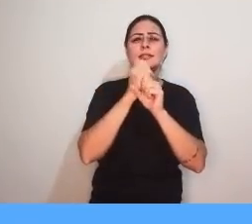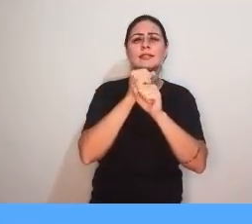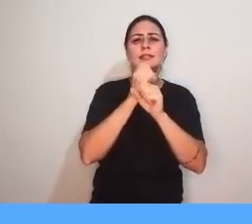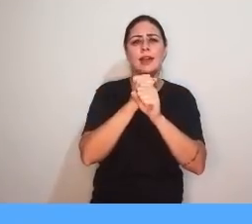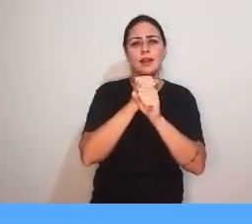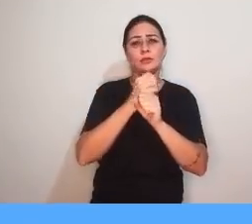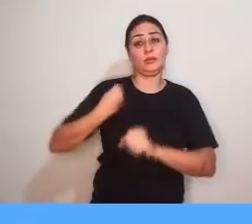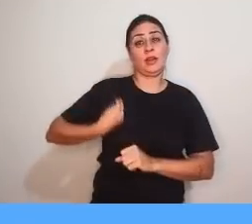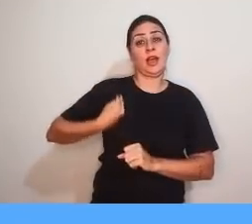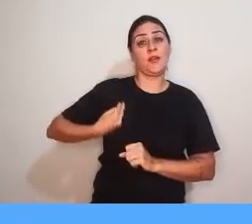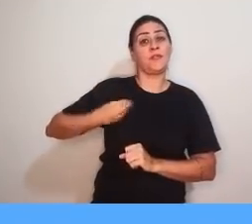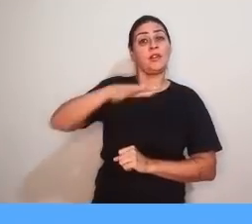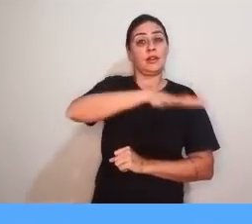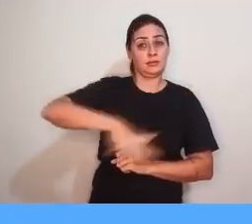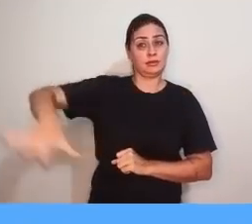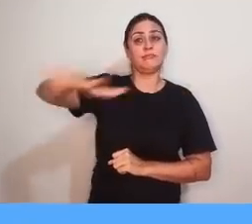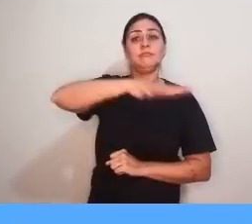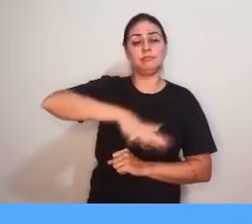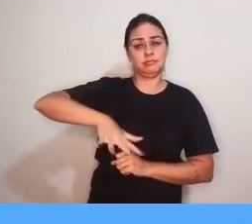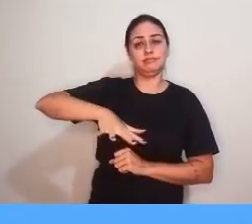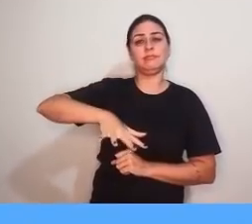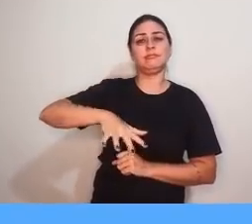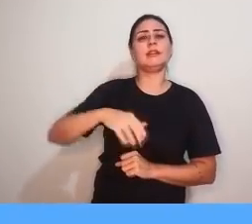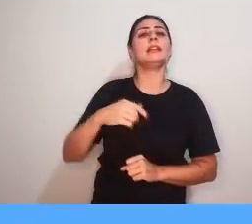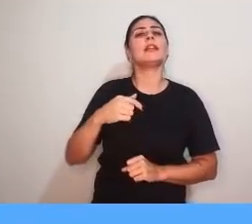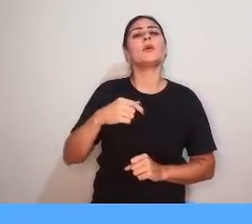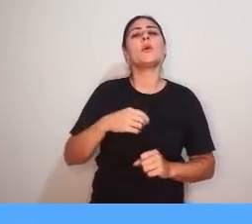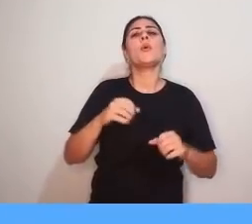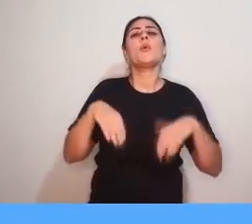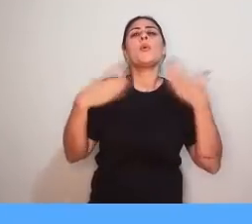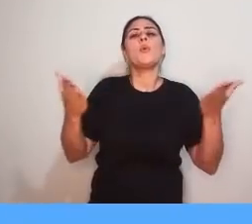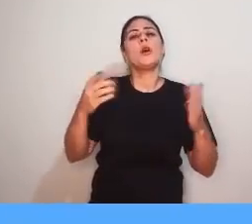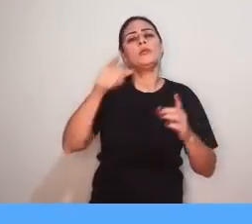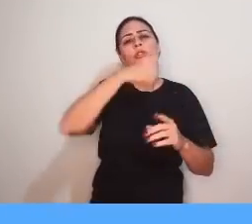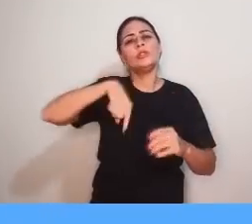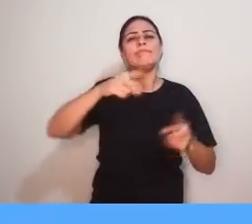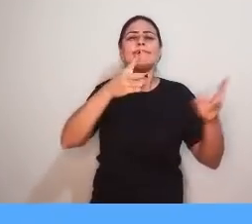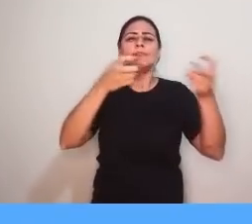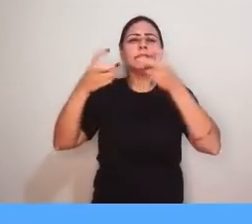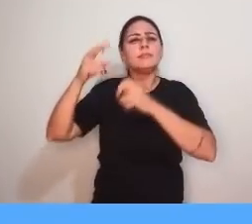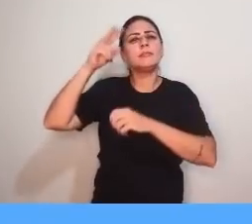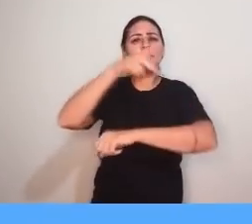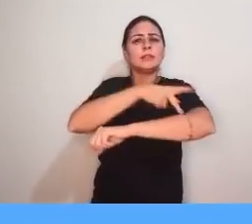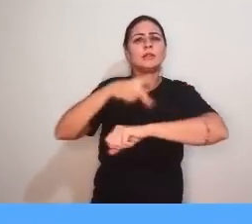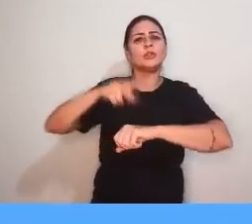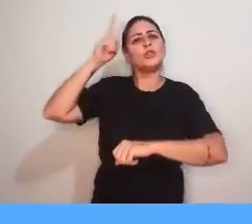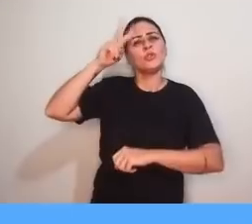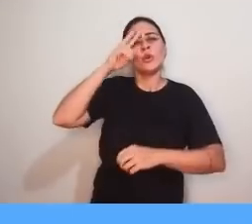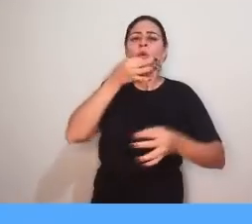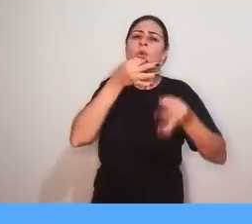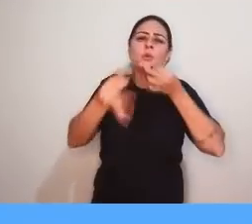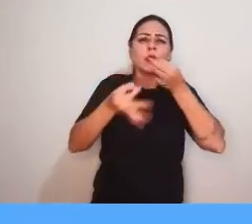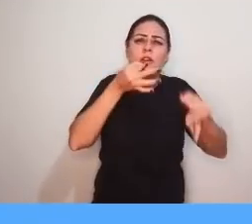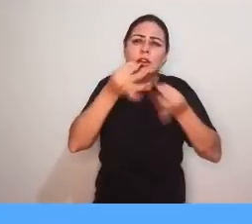Tá? Quando a gente olha a pedagogia histórico-crítica, e a gente olha